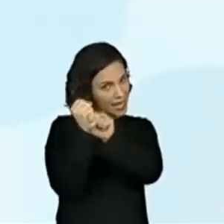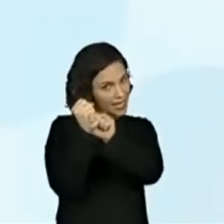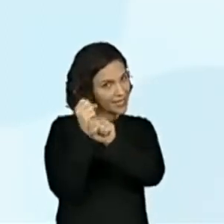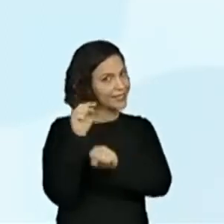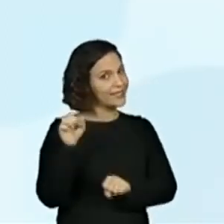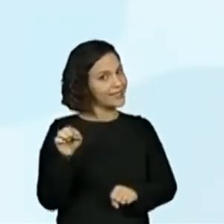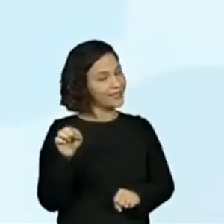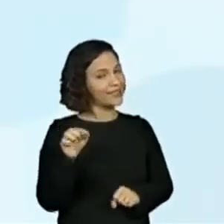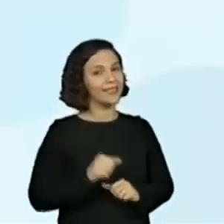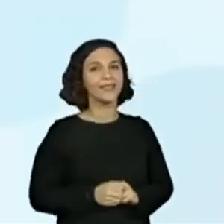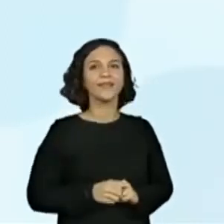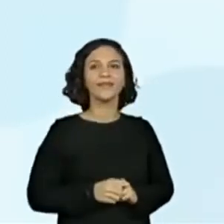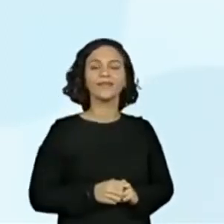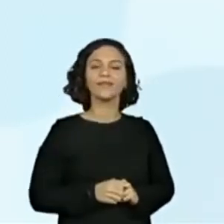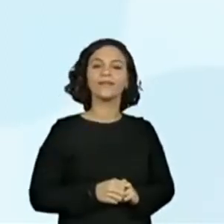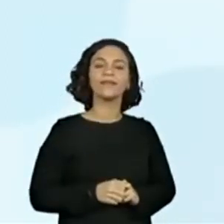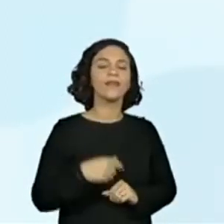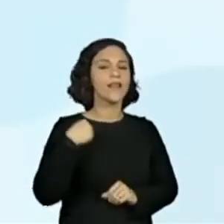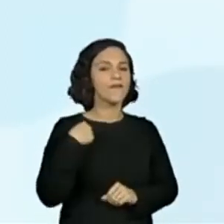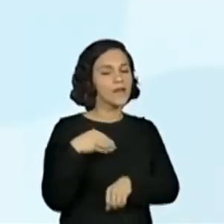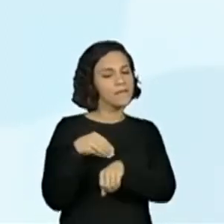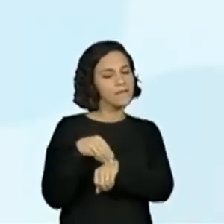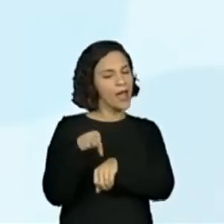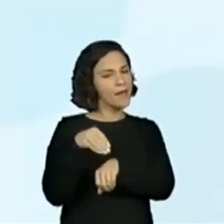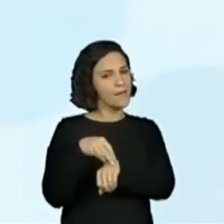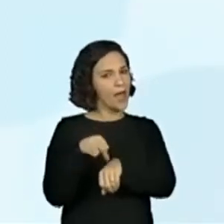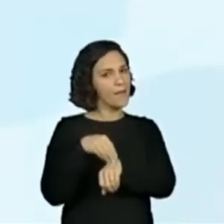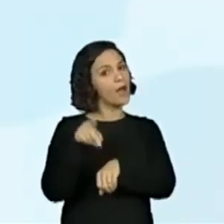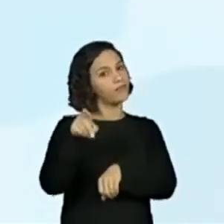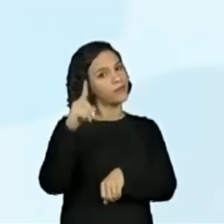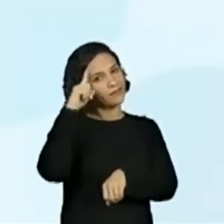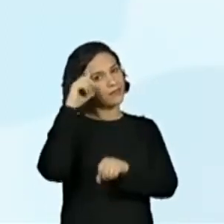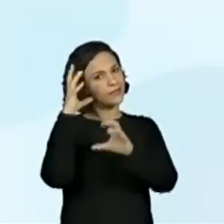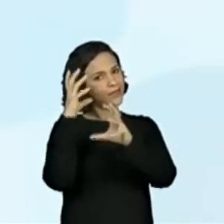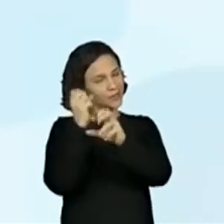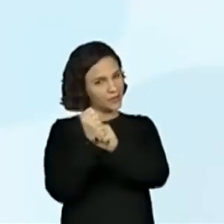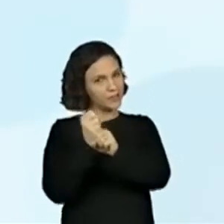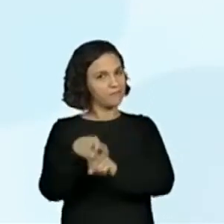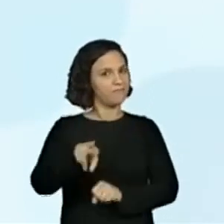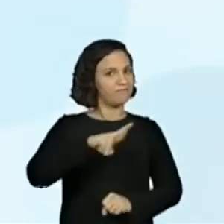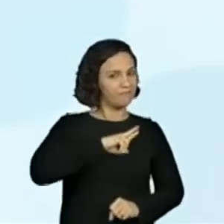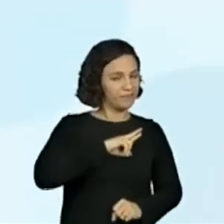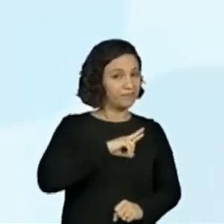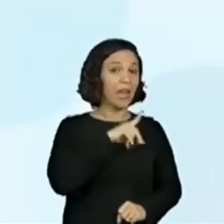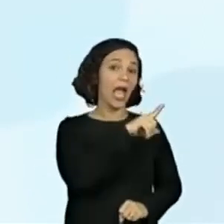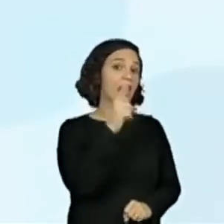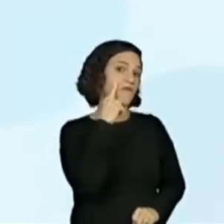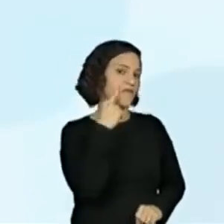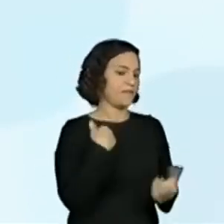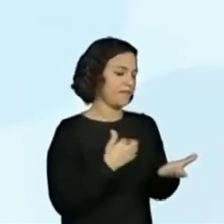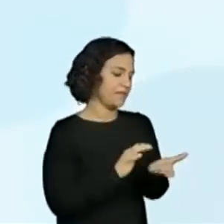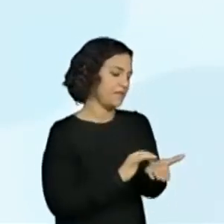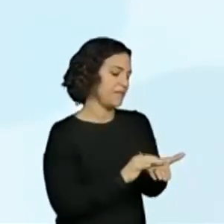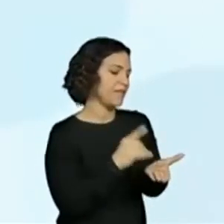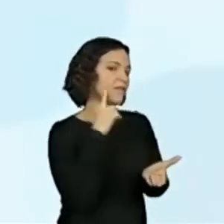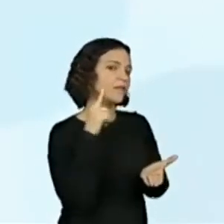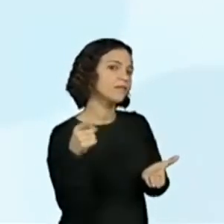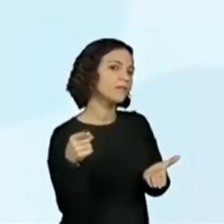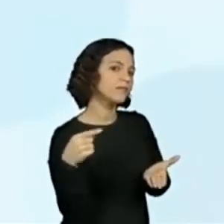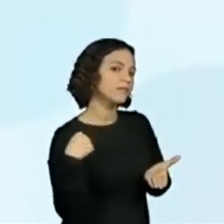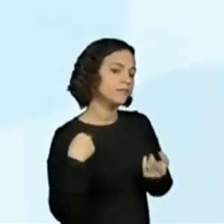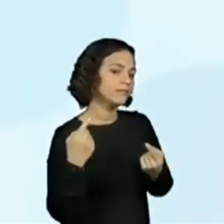lá, algumas operações. Ela vai conferir o resultado com a sua